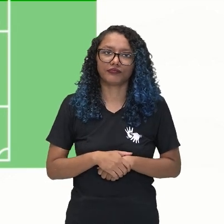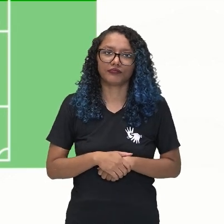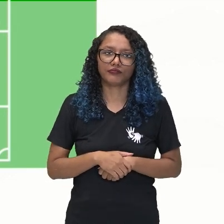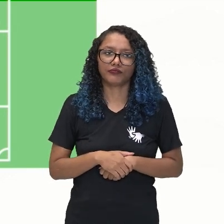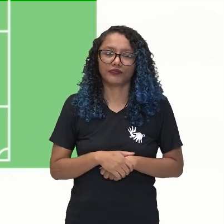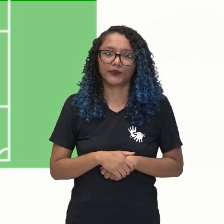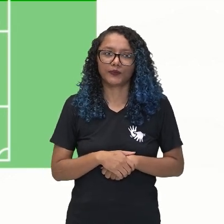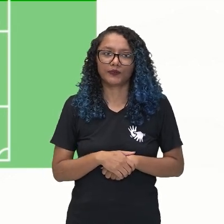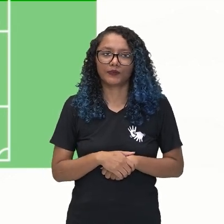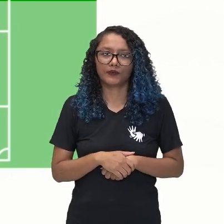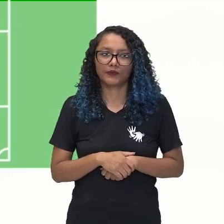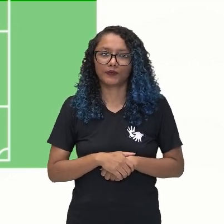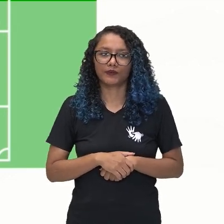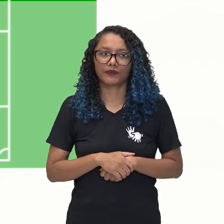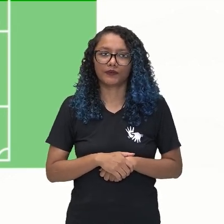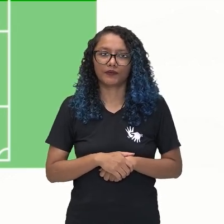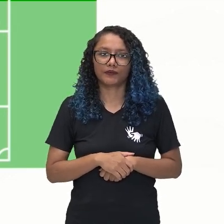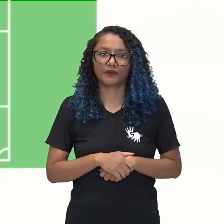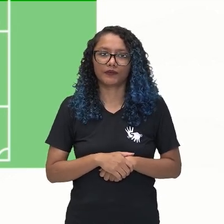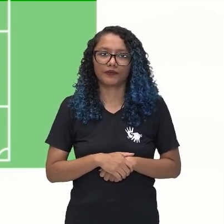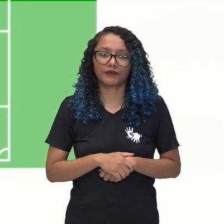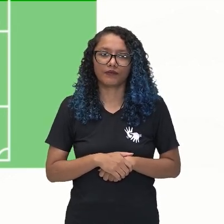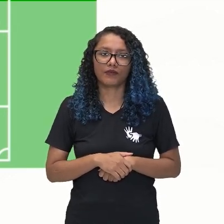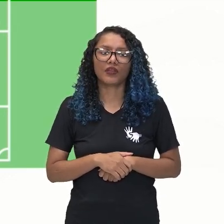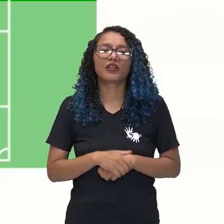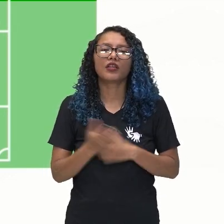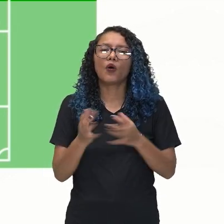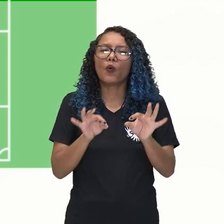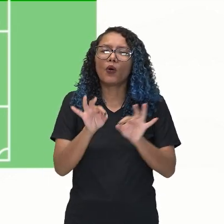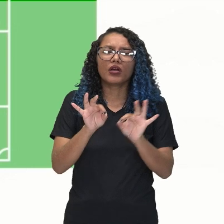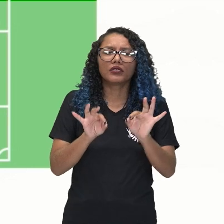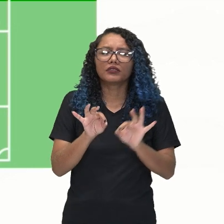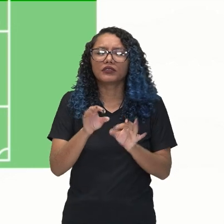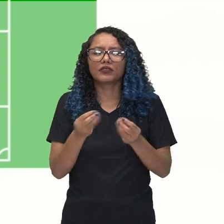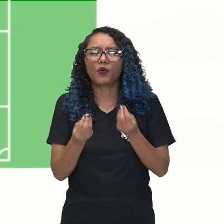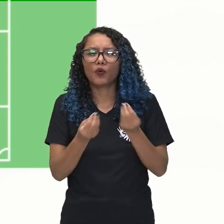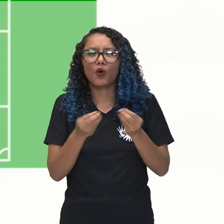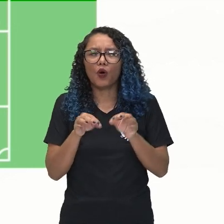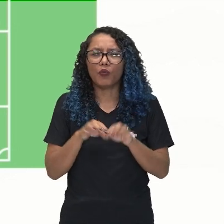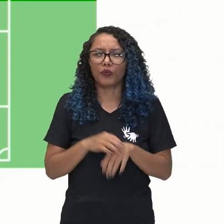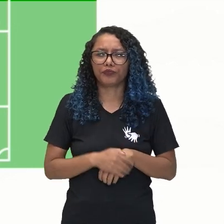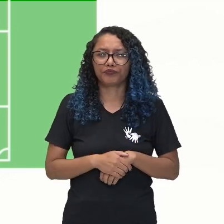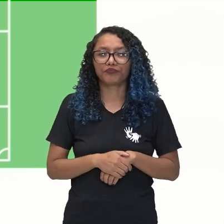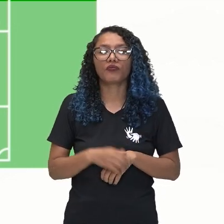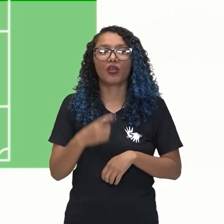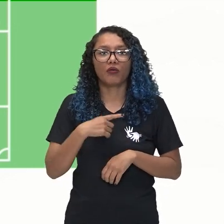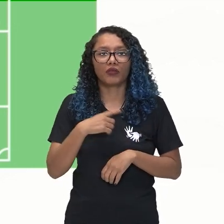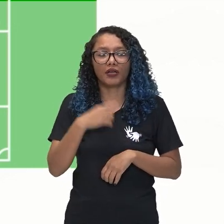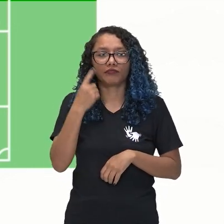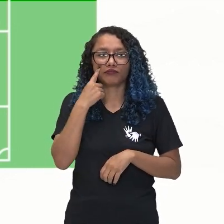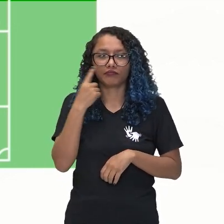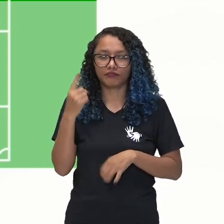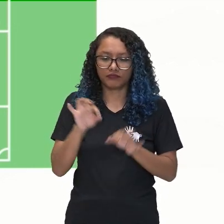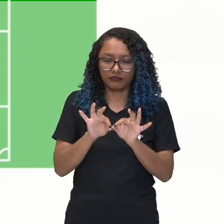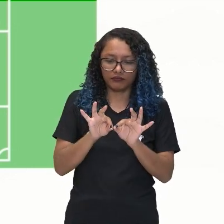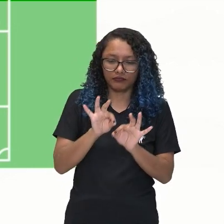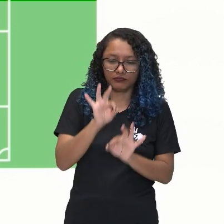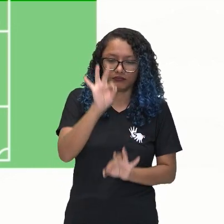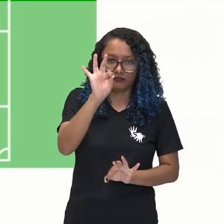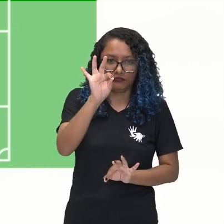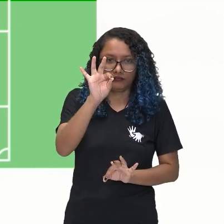pode observar? Como é que está dividido? Ele tem uma linha central, né? Nós temos aqui uma